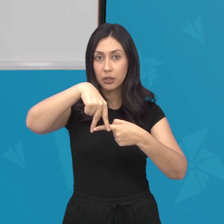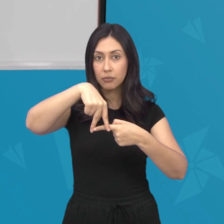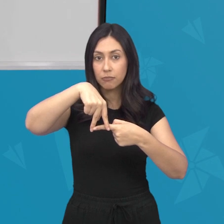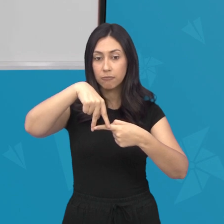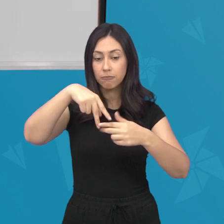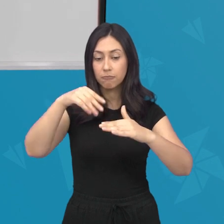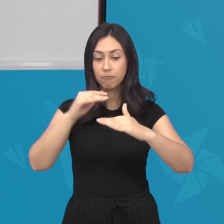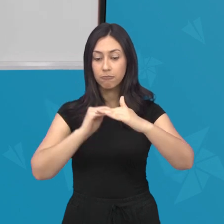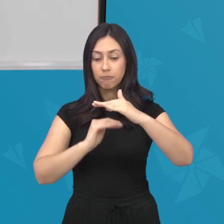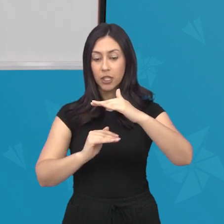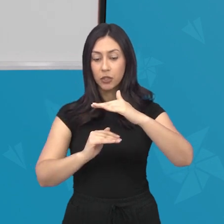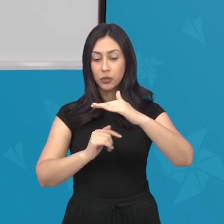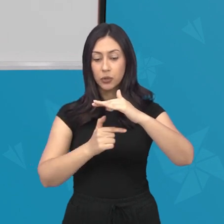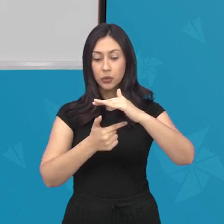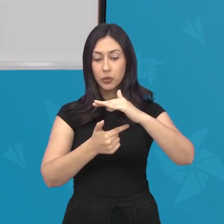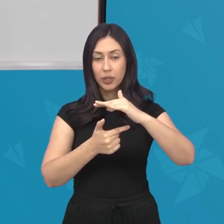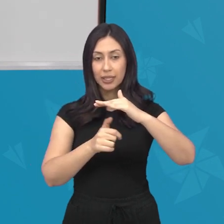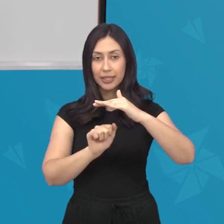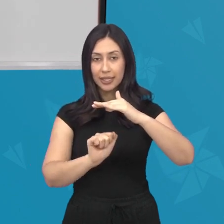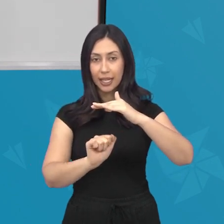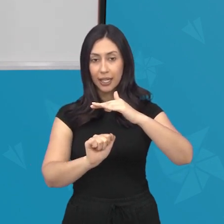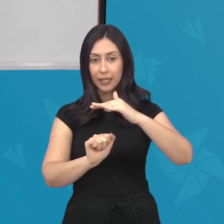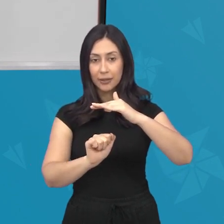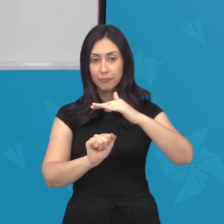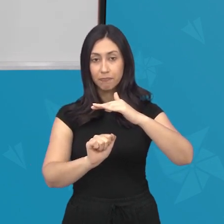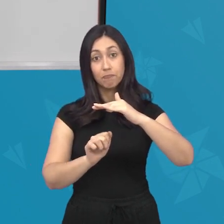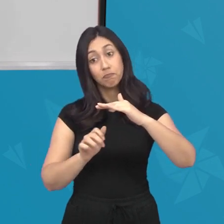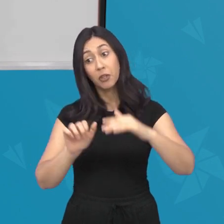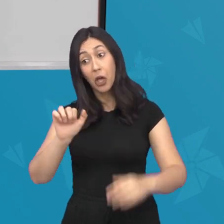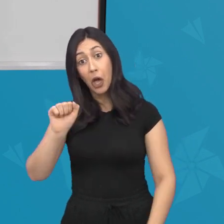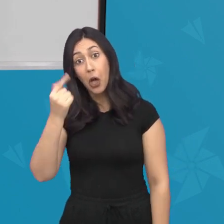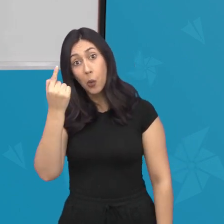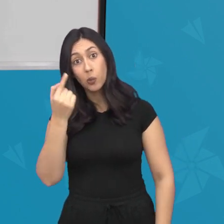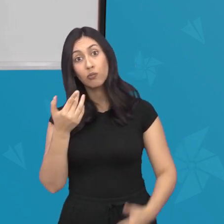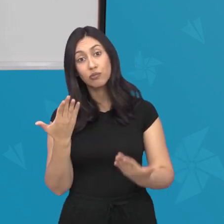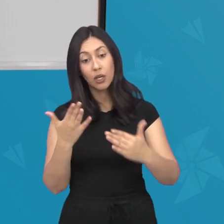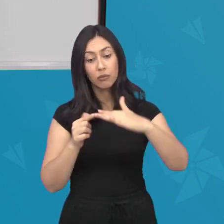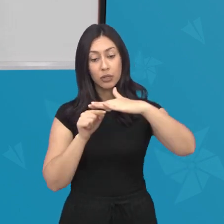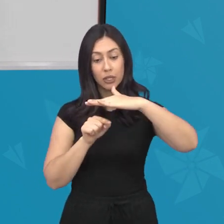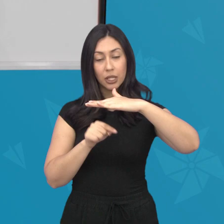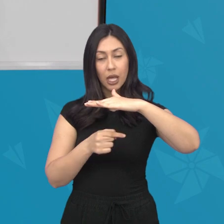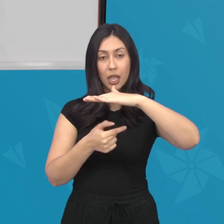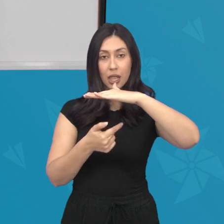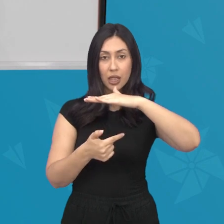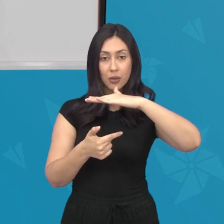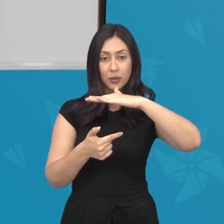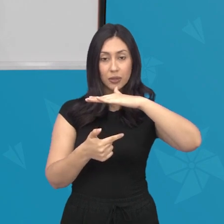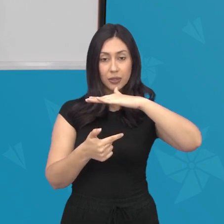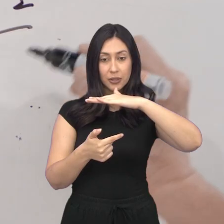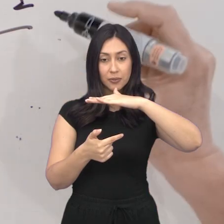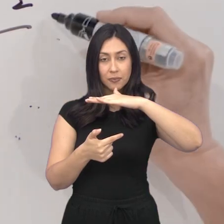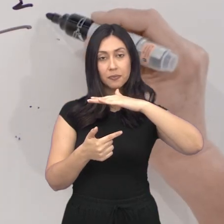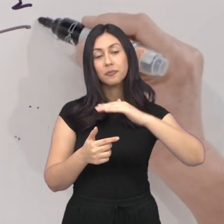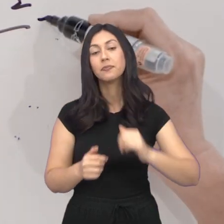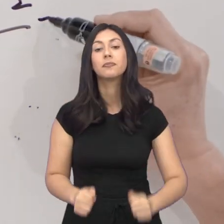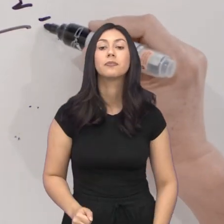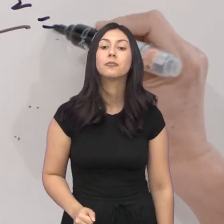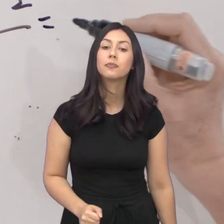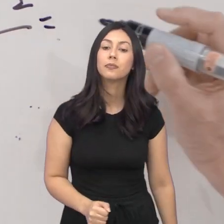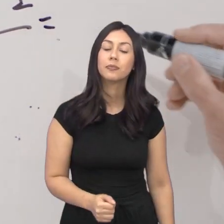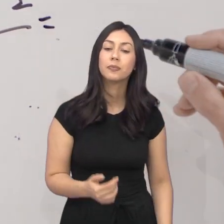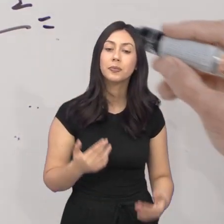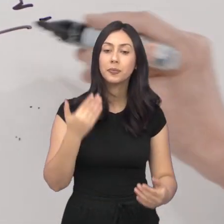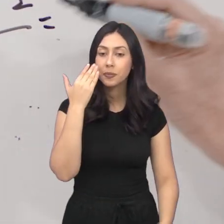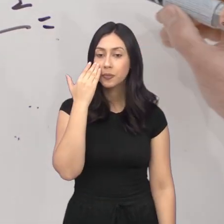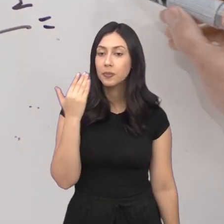Sobre 2a. A é 1, então 2a, 2 vezes 1.